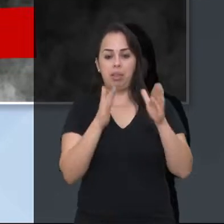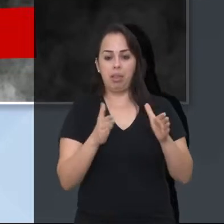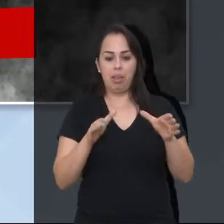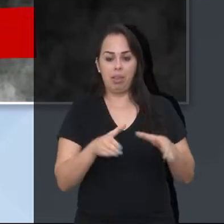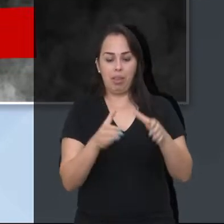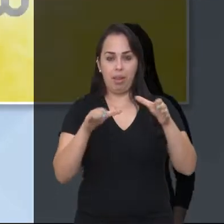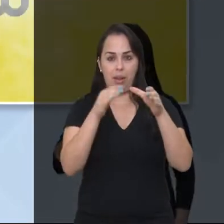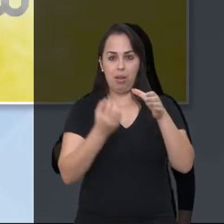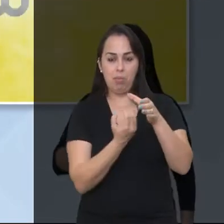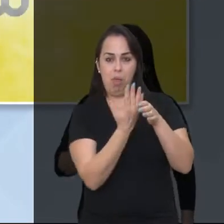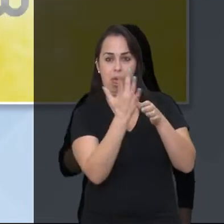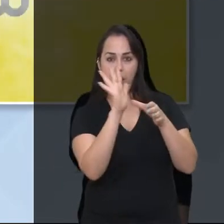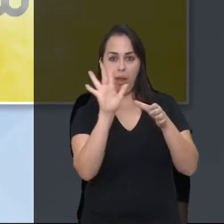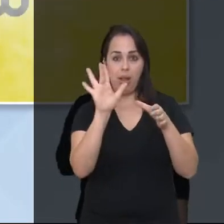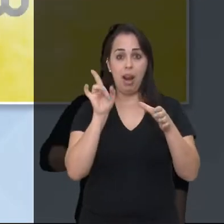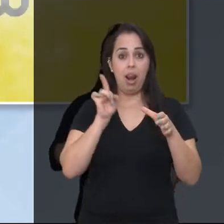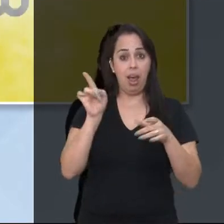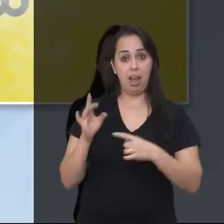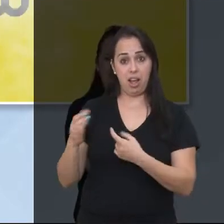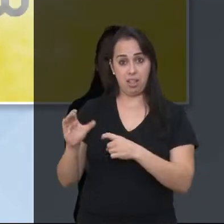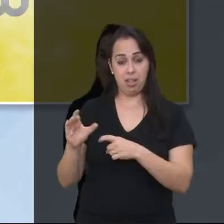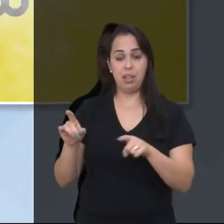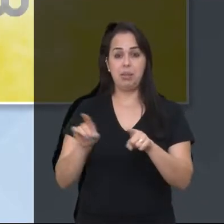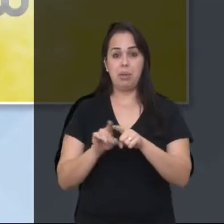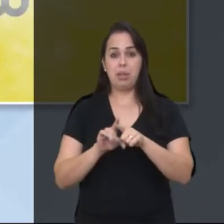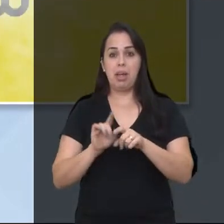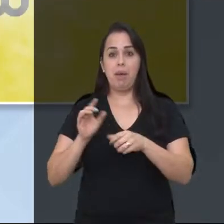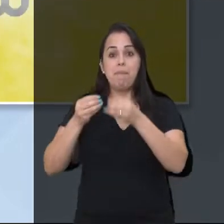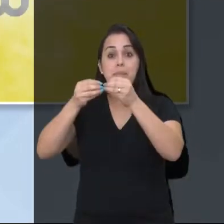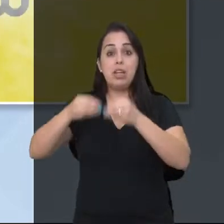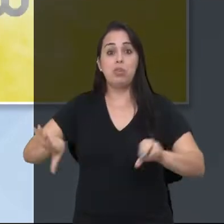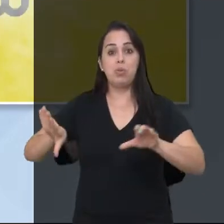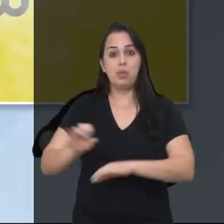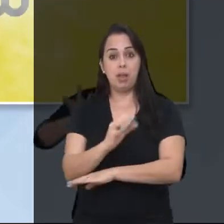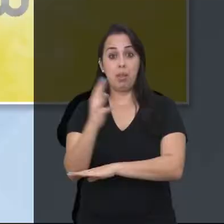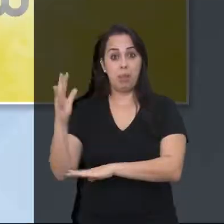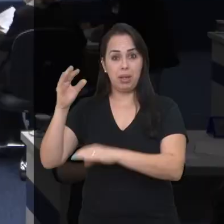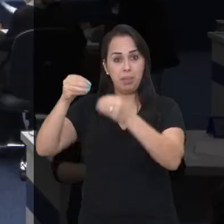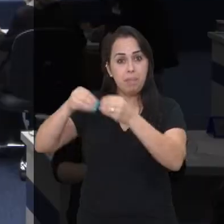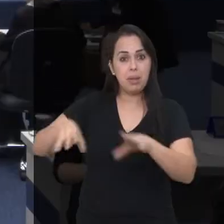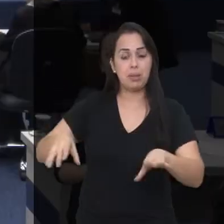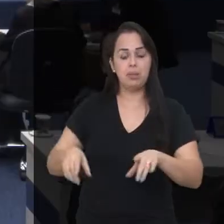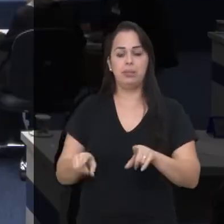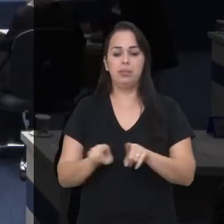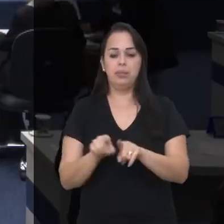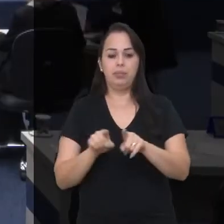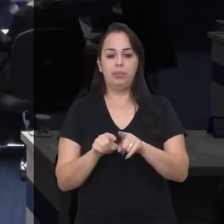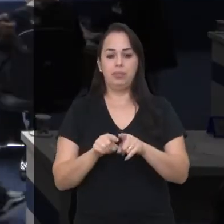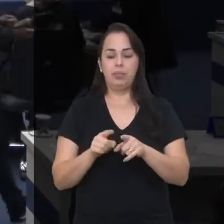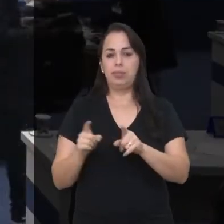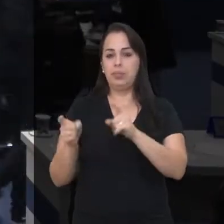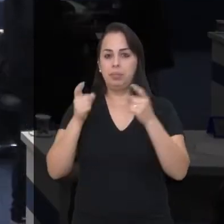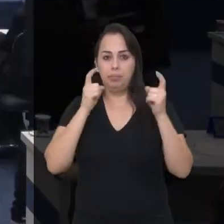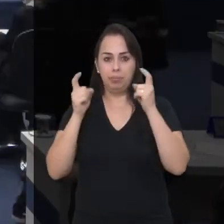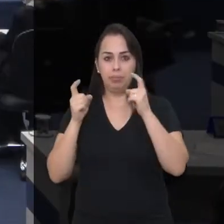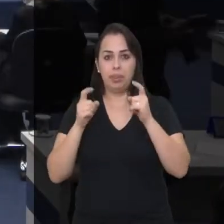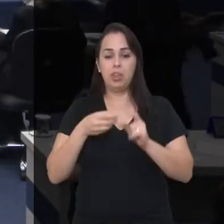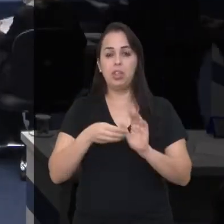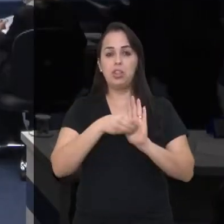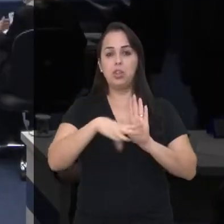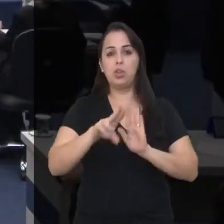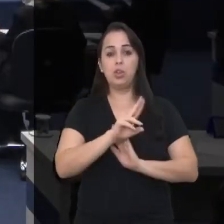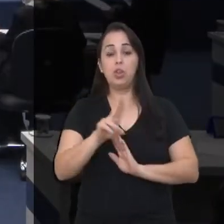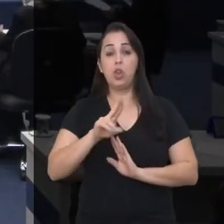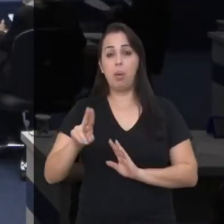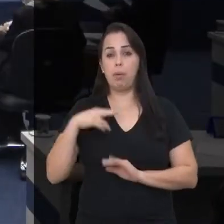de Caçapava e apontou questionamentos ambientais levantados por especialistas. Ainda durante a sessão foram indicados os